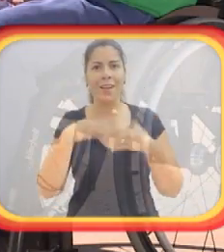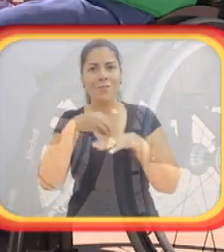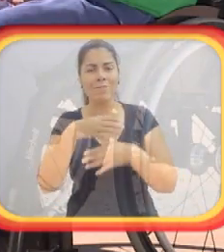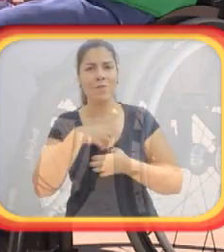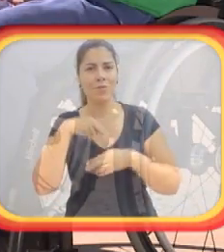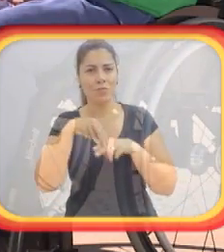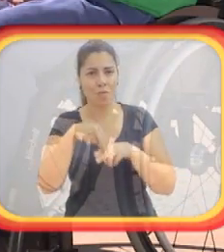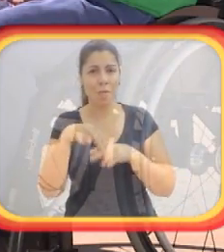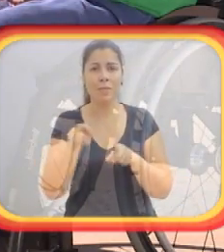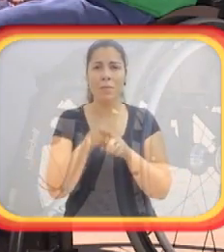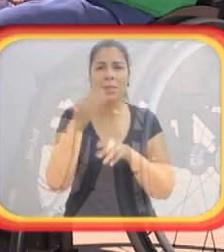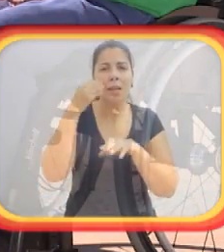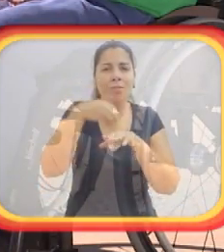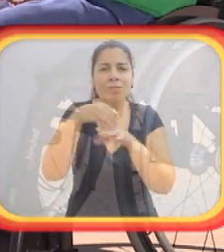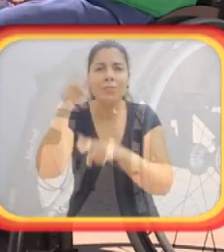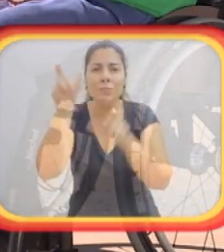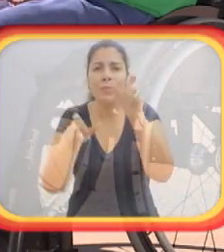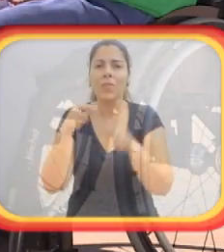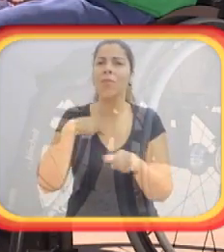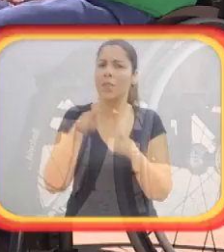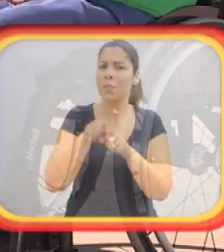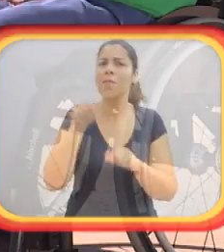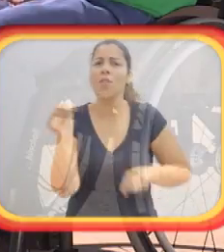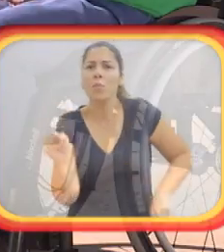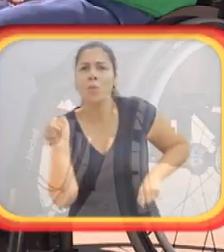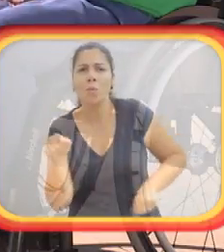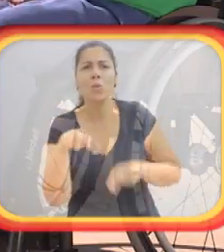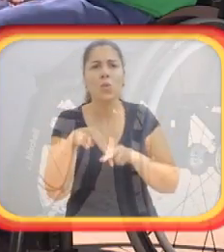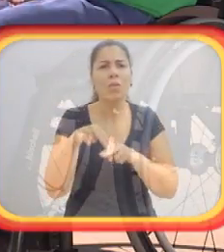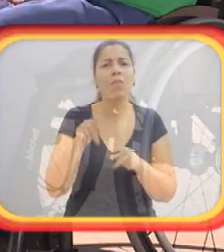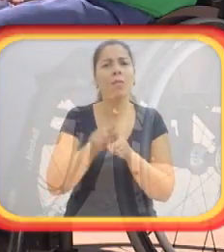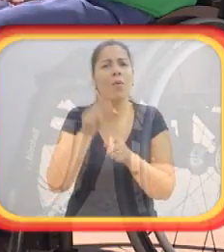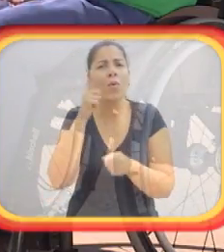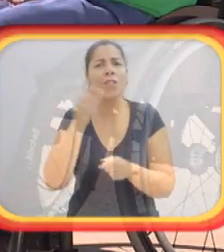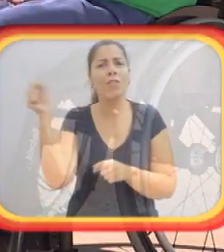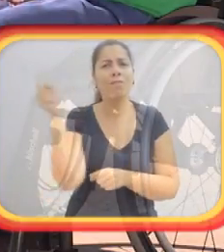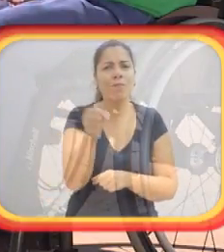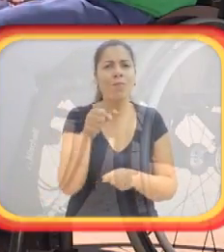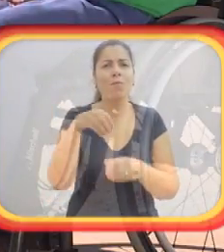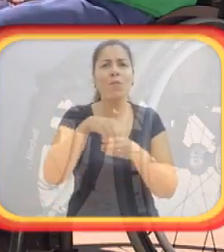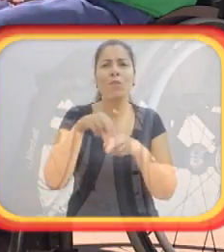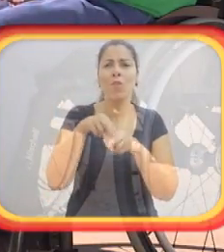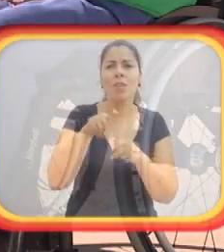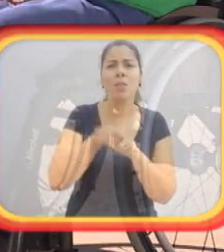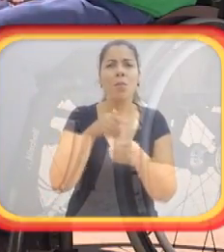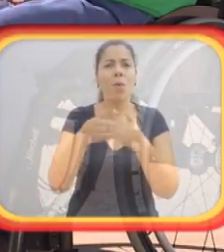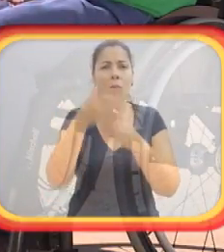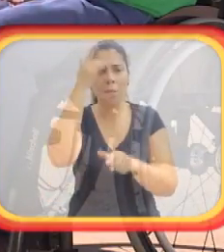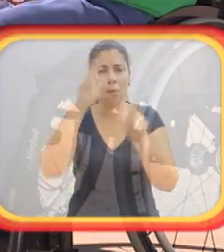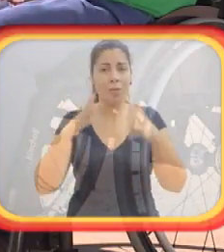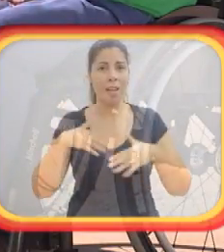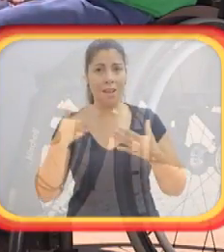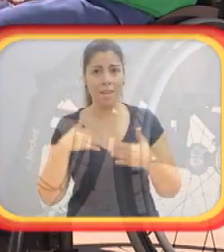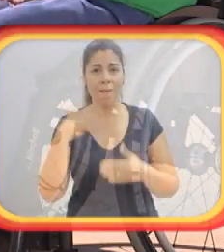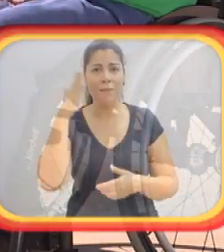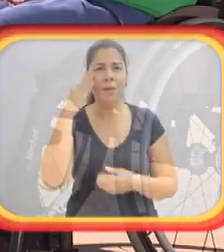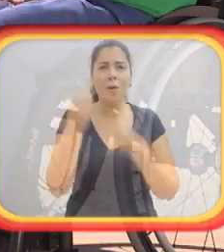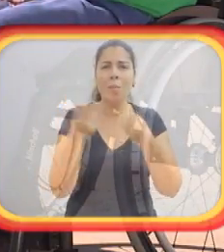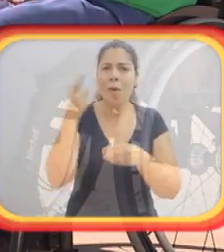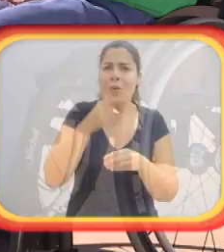para você me colocar o Nuno, qualquer pessoa que tenha algum tipo de deficiência, para